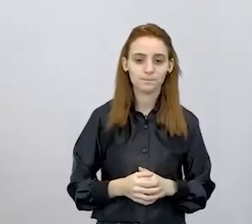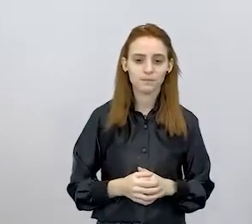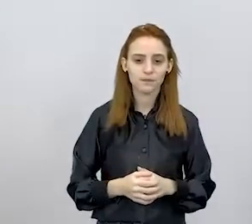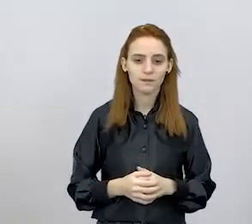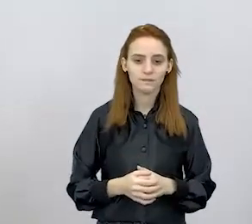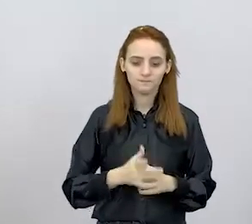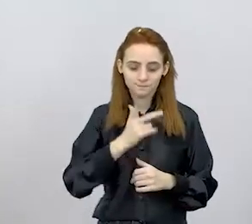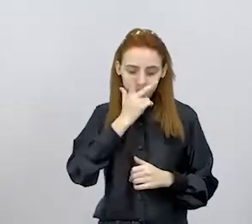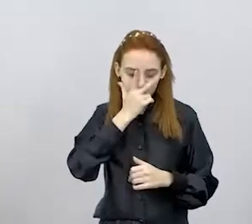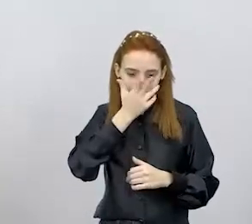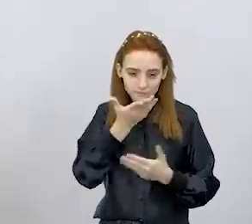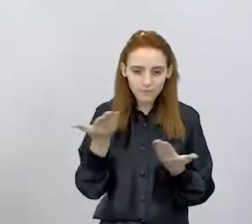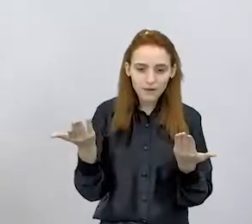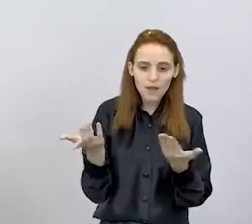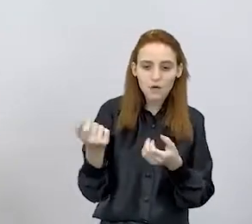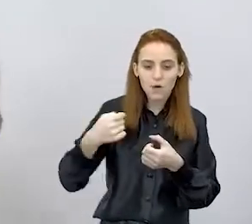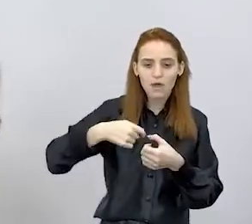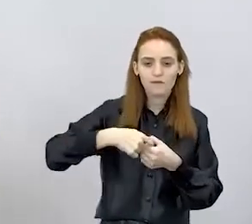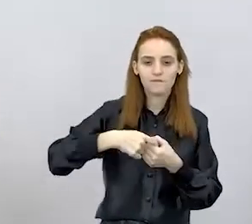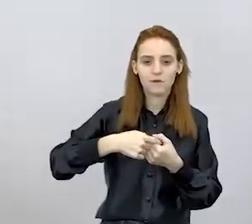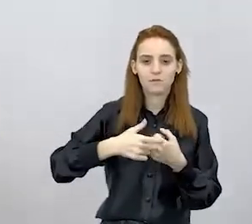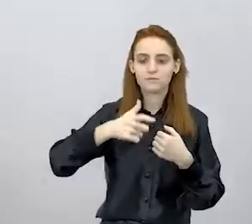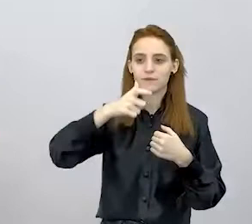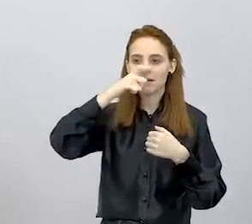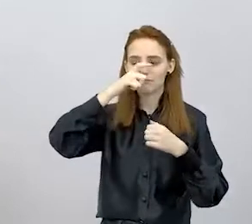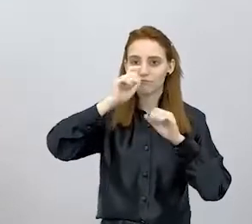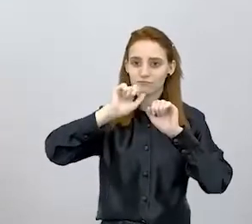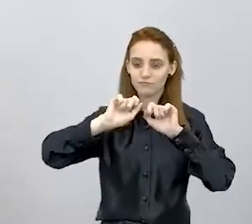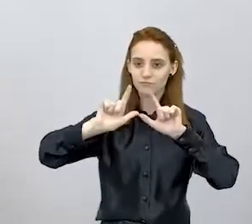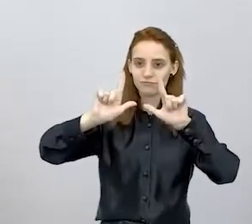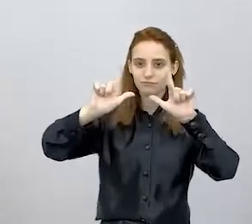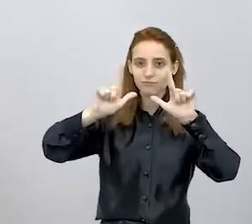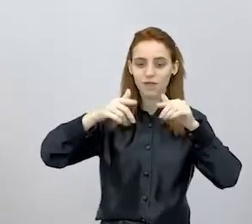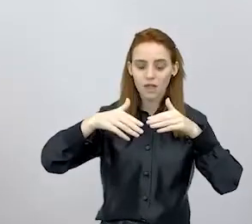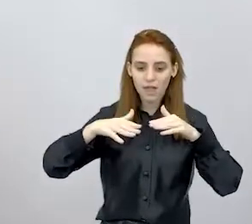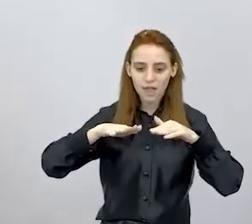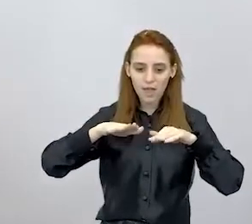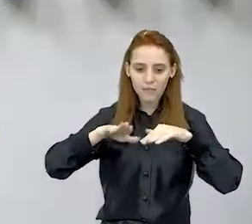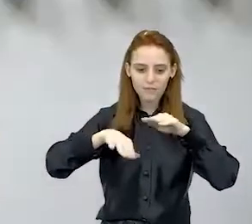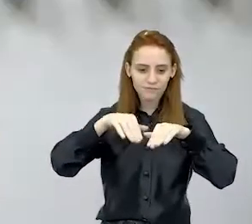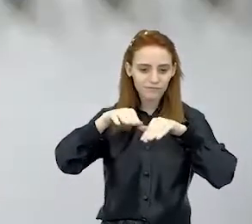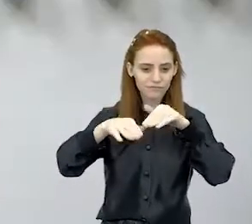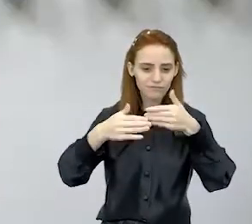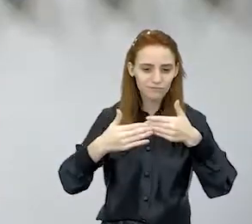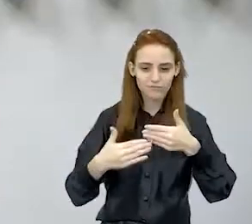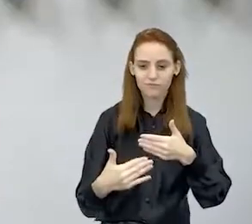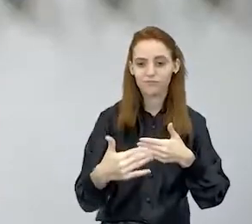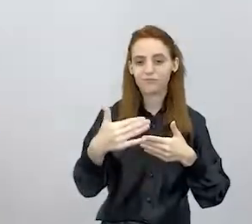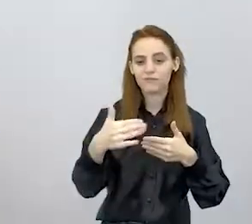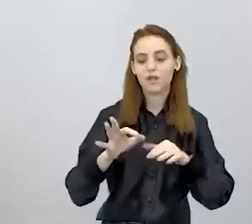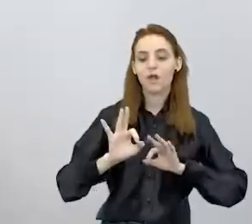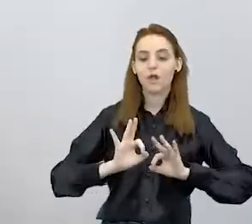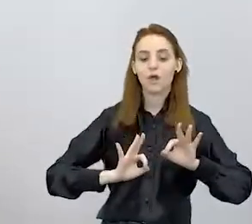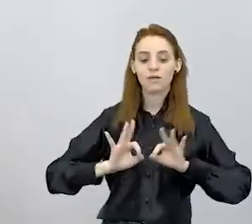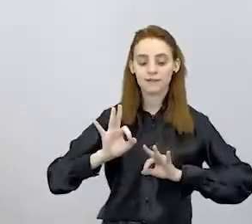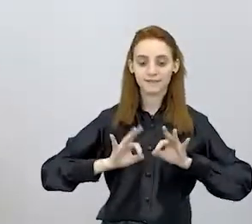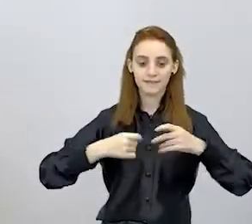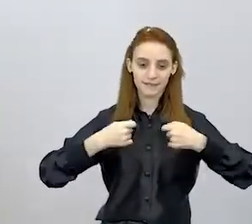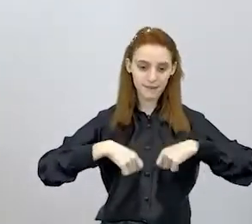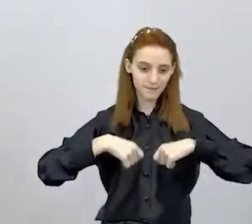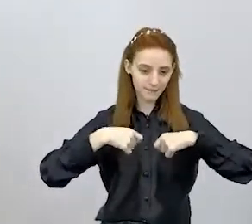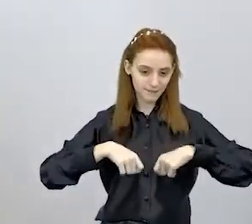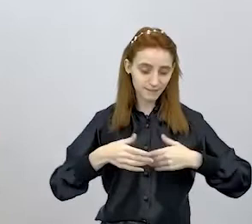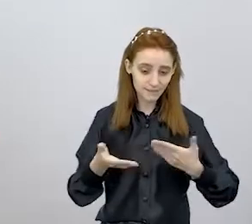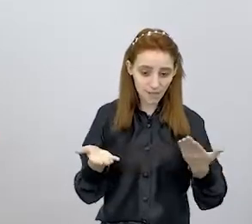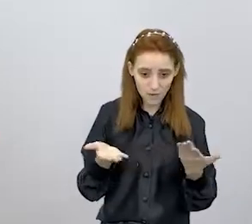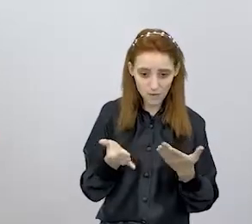para trás, ver a paisagem e avançar, tá certo? Vamos nos organizar, né? Exatamente. E mudamos de eixo. Na